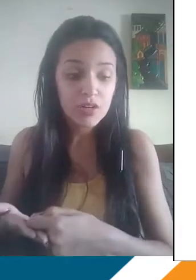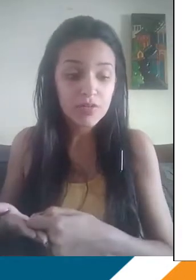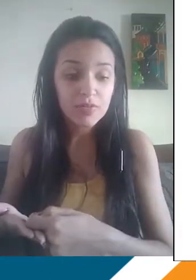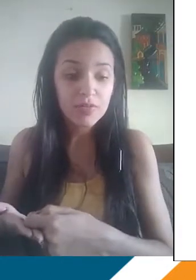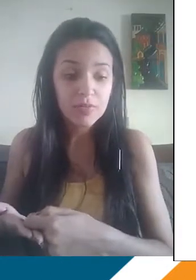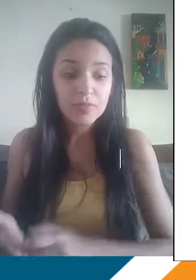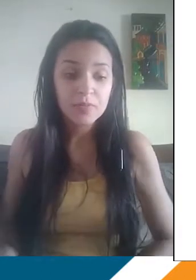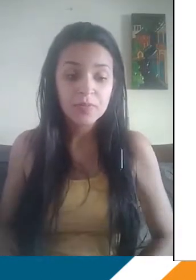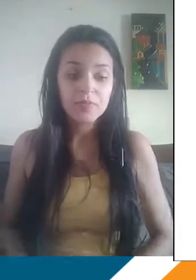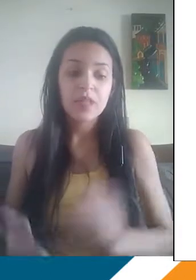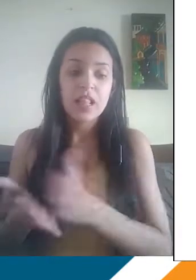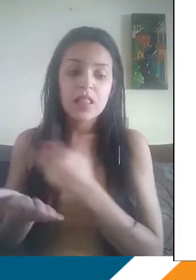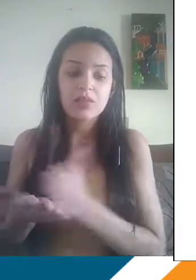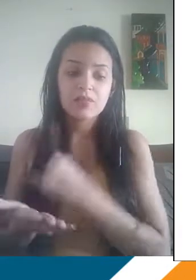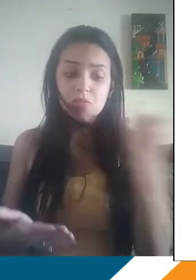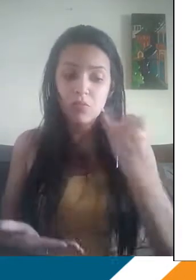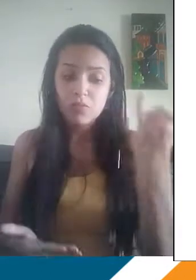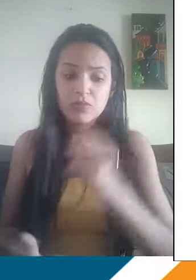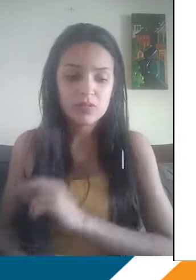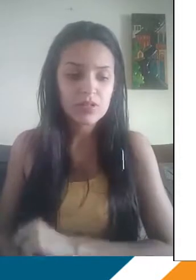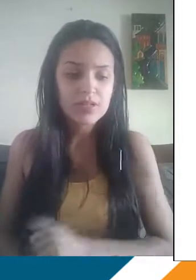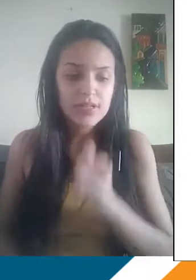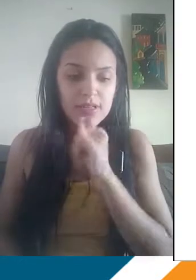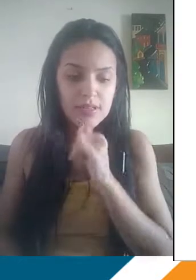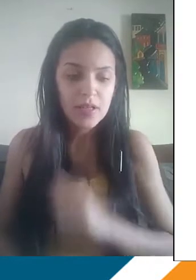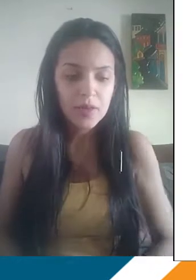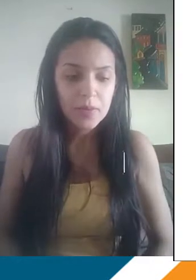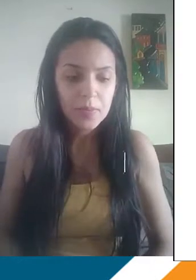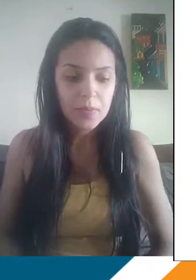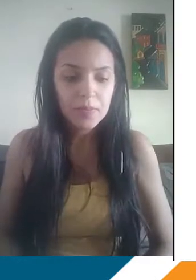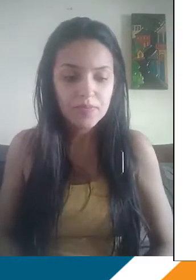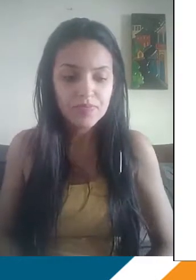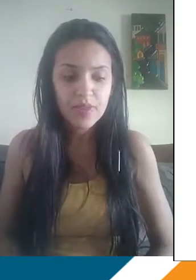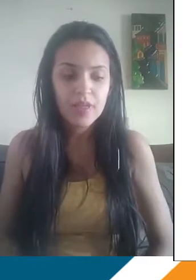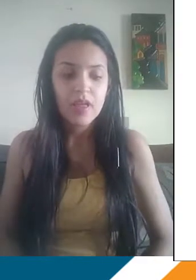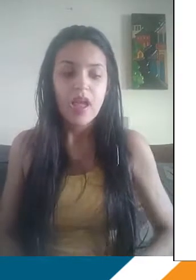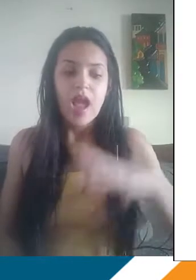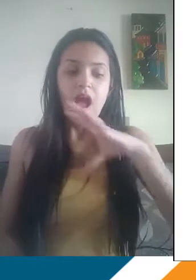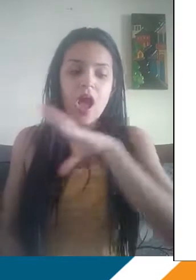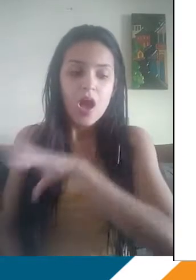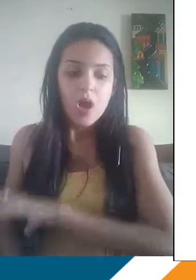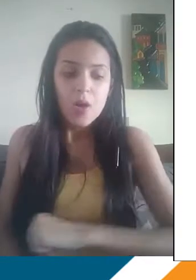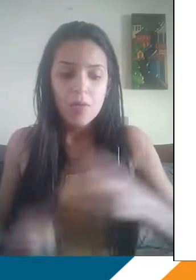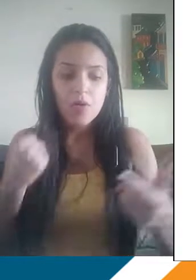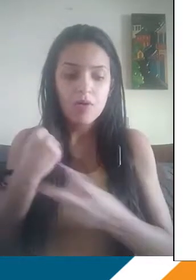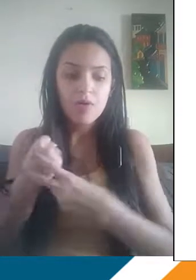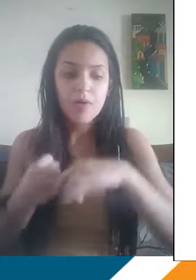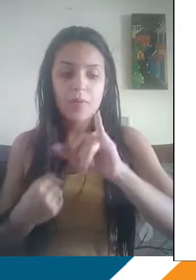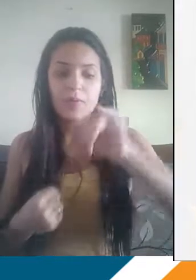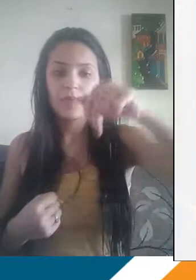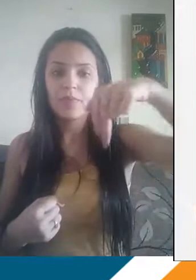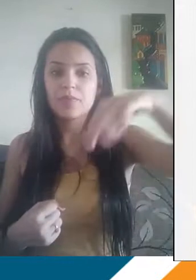Clã do Jabuti, Amar Verbo Intransitivo, Macunaíma e os contos de Belas Artes.